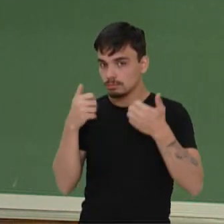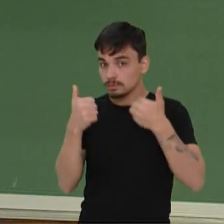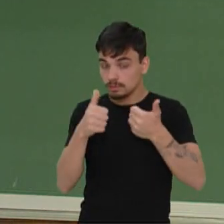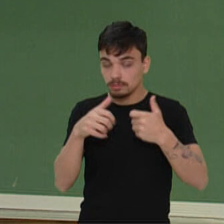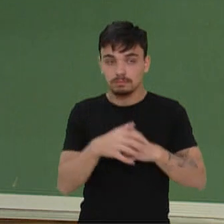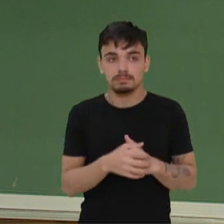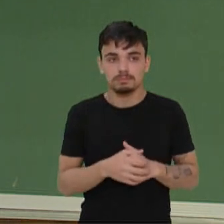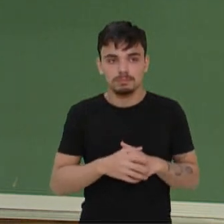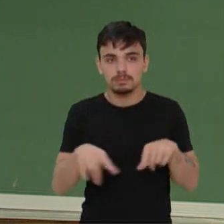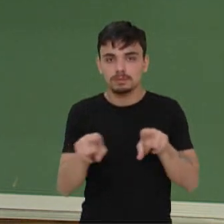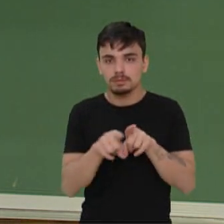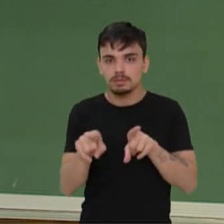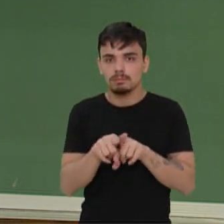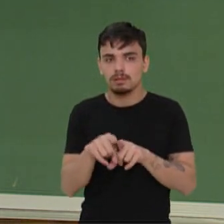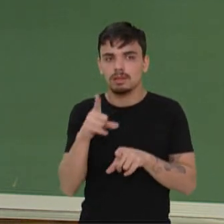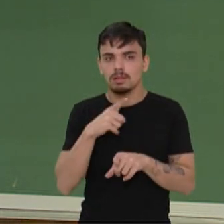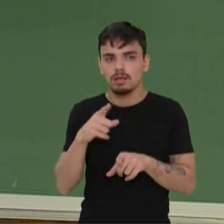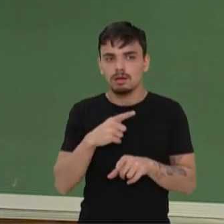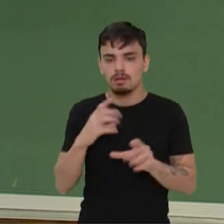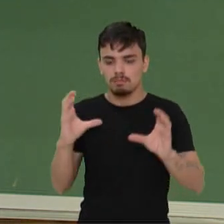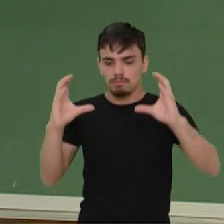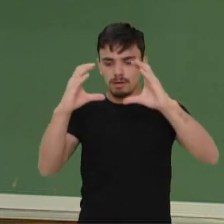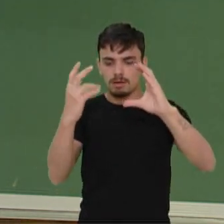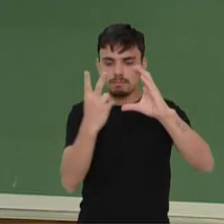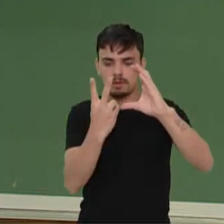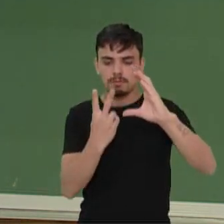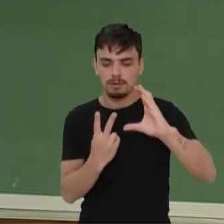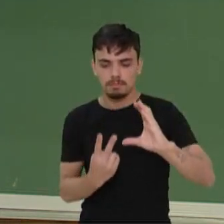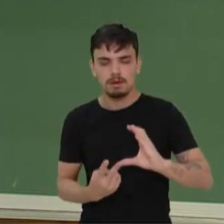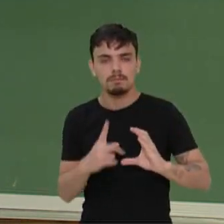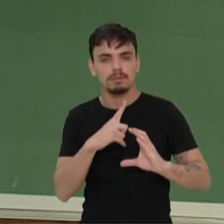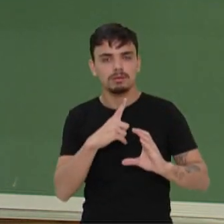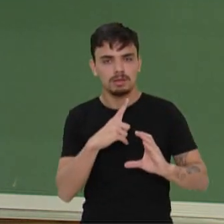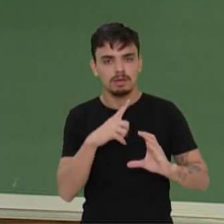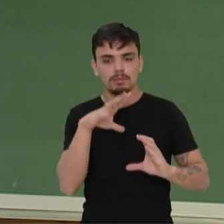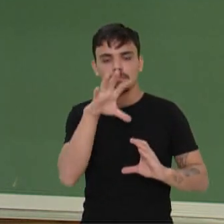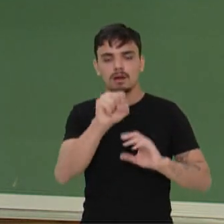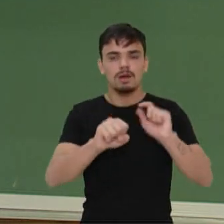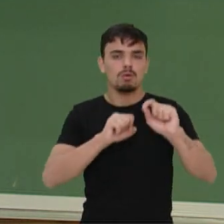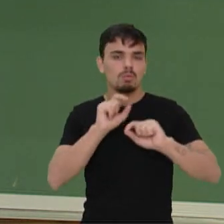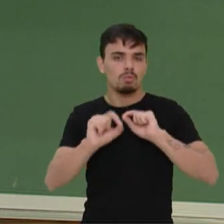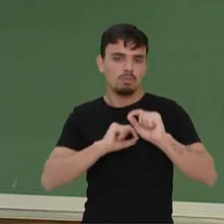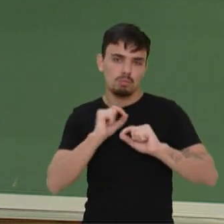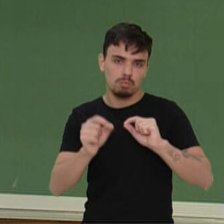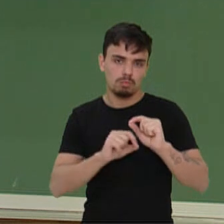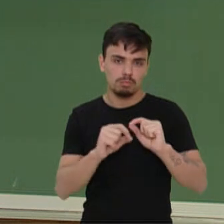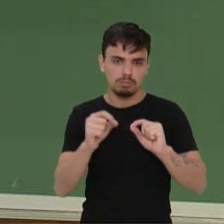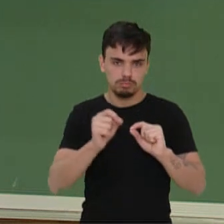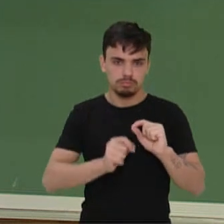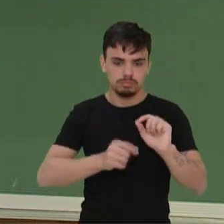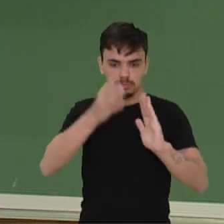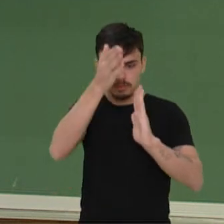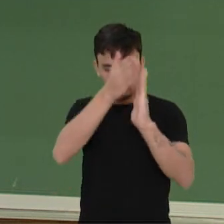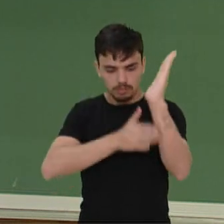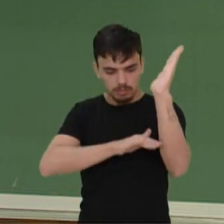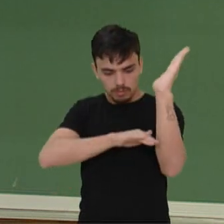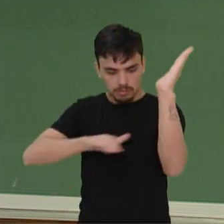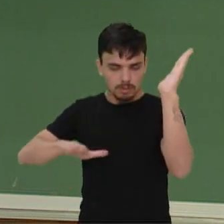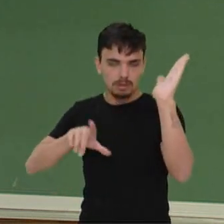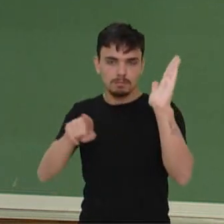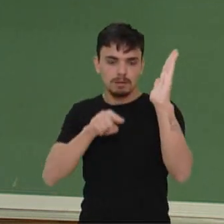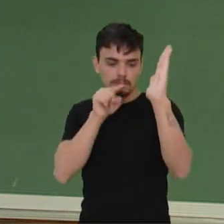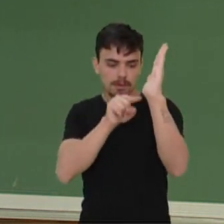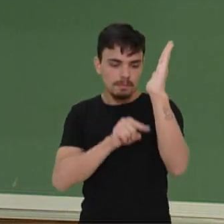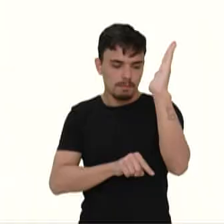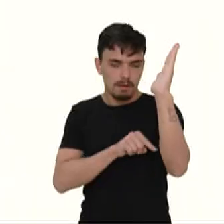Ali estão os pares ordenados, da mesma forma que no anterior, pega os pares ordenados, marque no plano cartesiano e ligue os